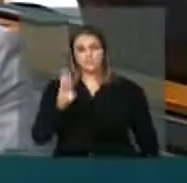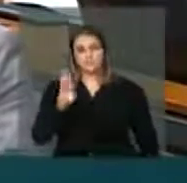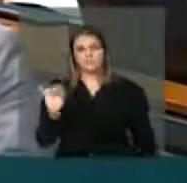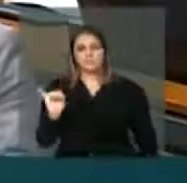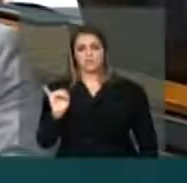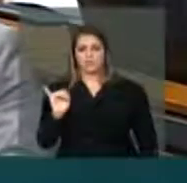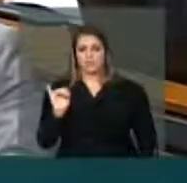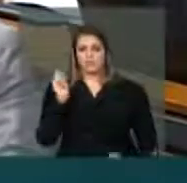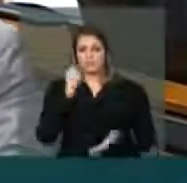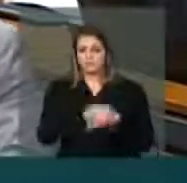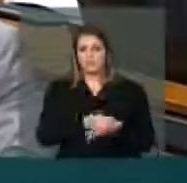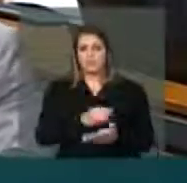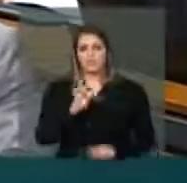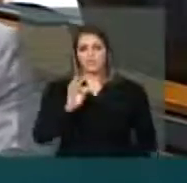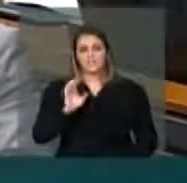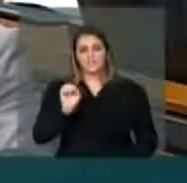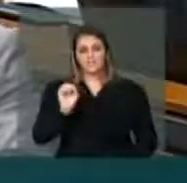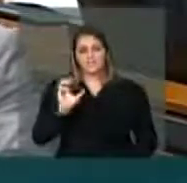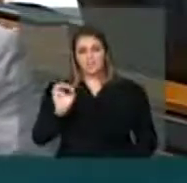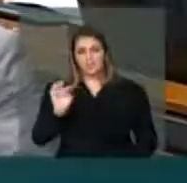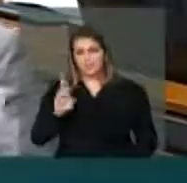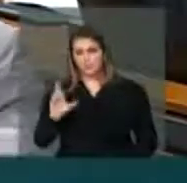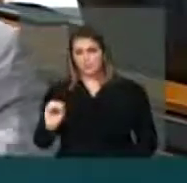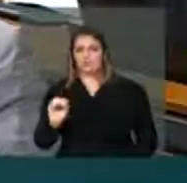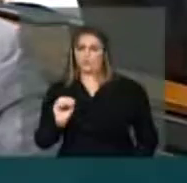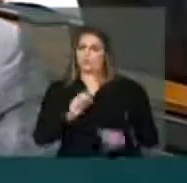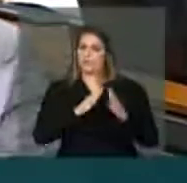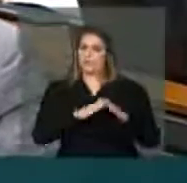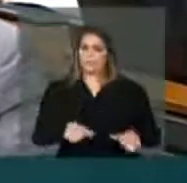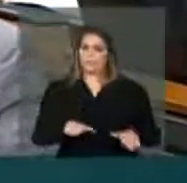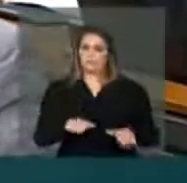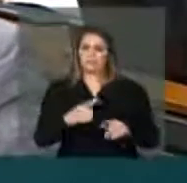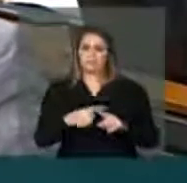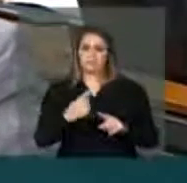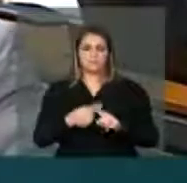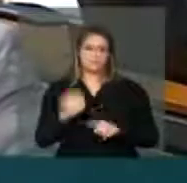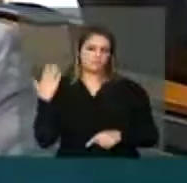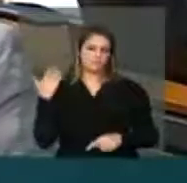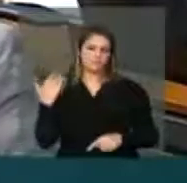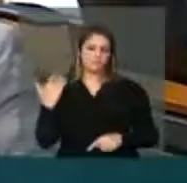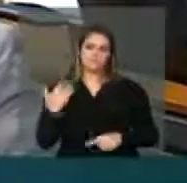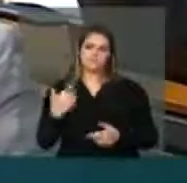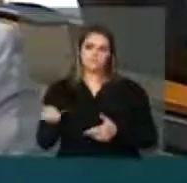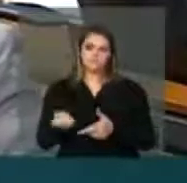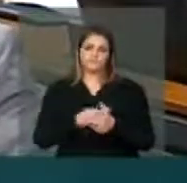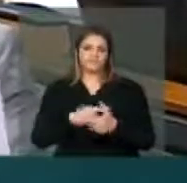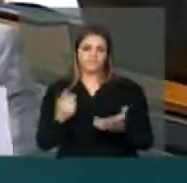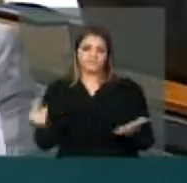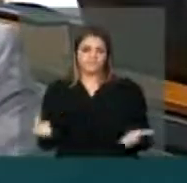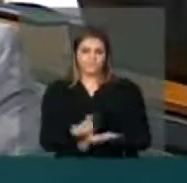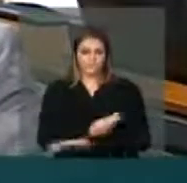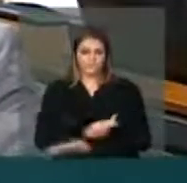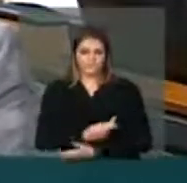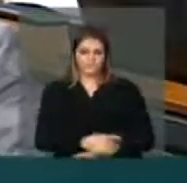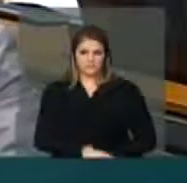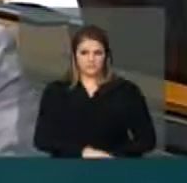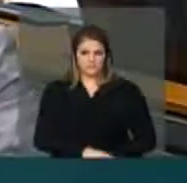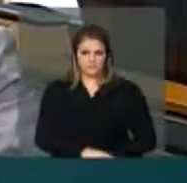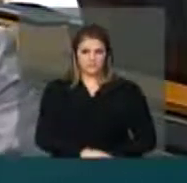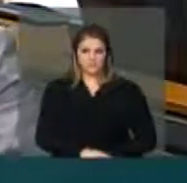Tesouro para cobrir este buraco deixado pelas chamadas pedaladas fiscais, conforme está